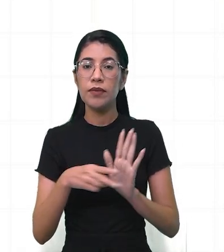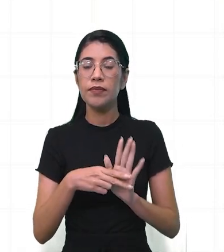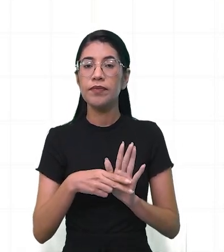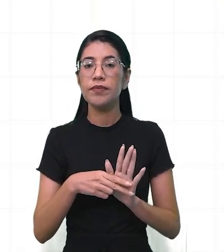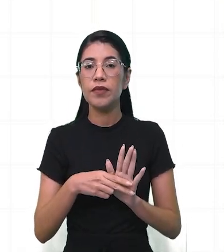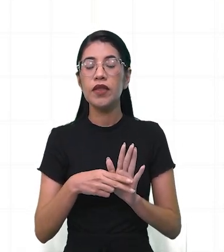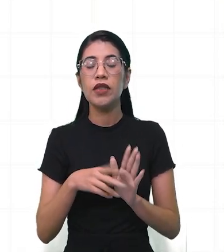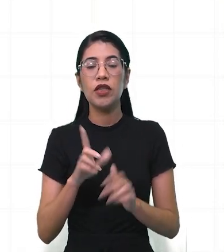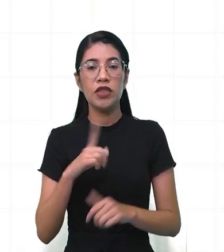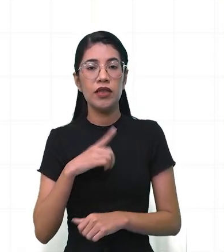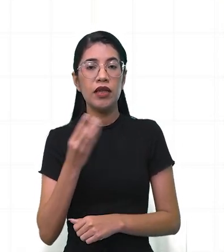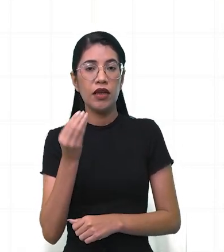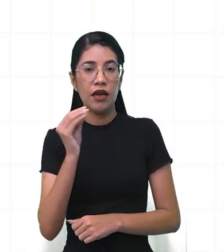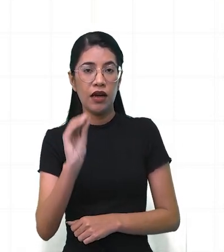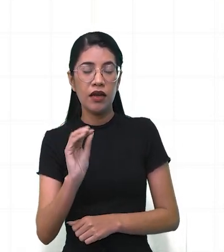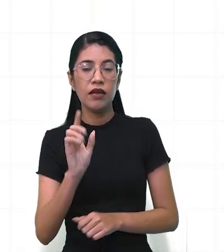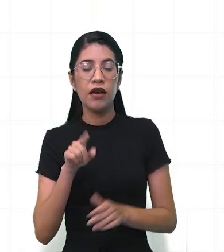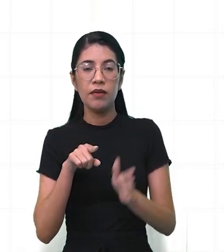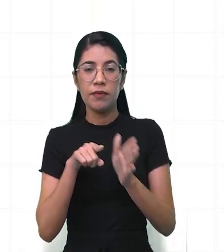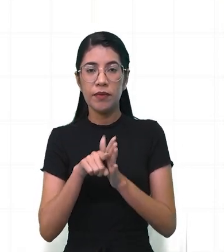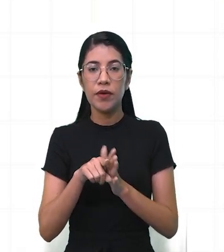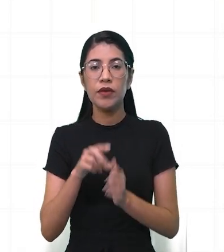nosso enunciado,